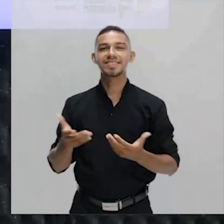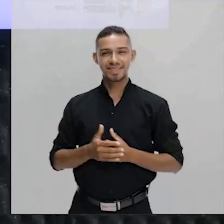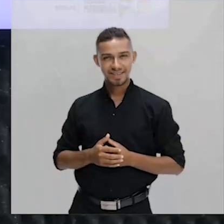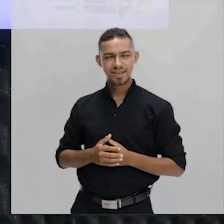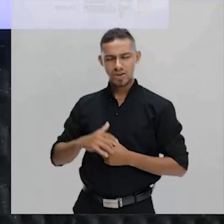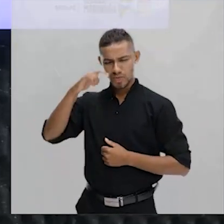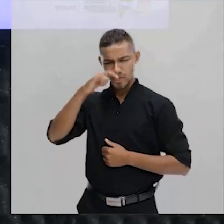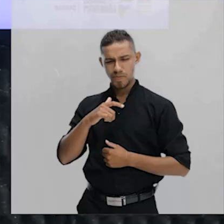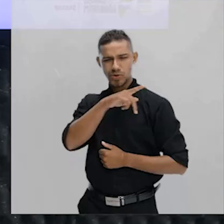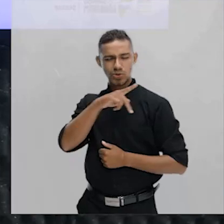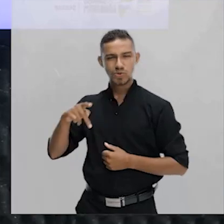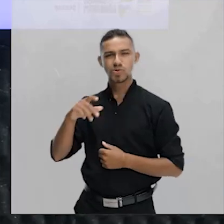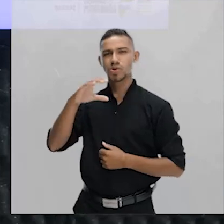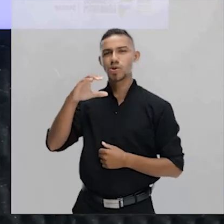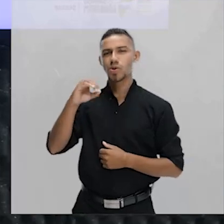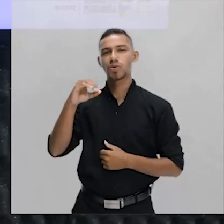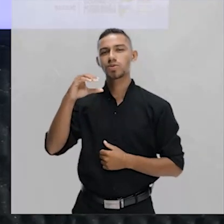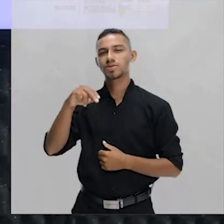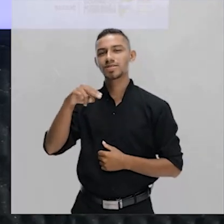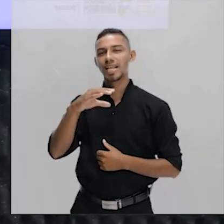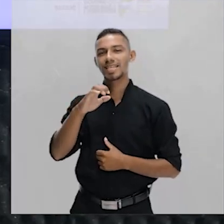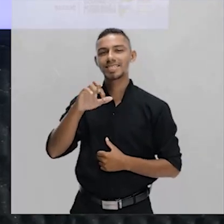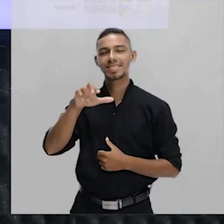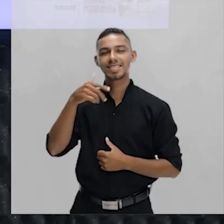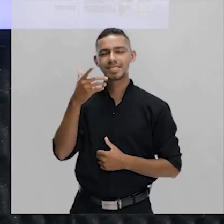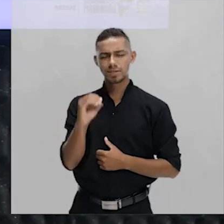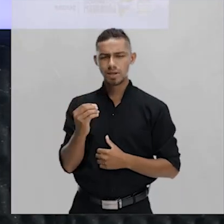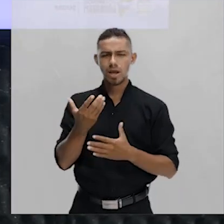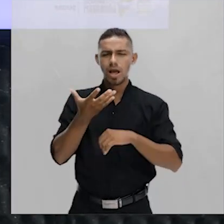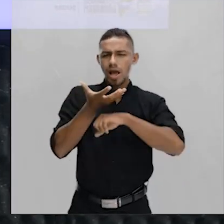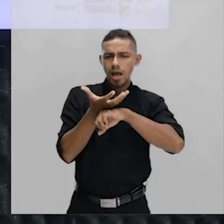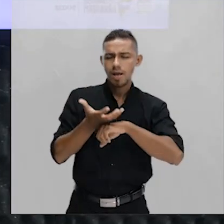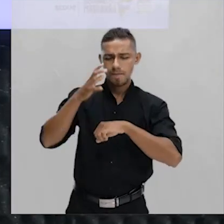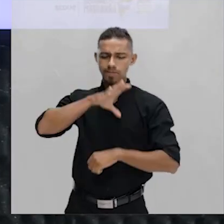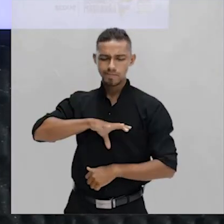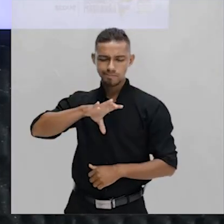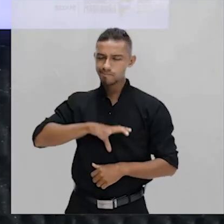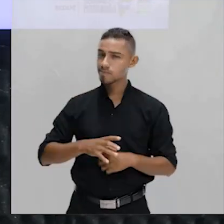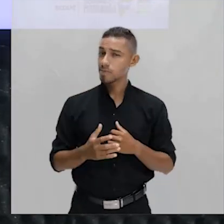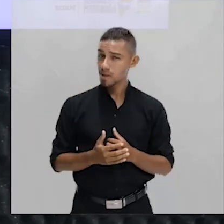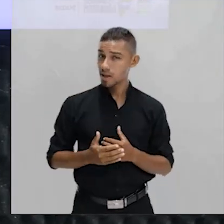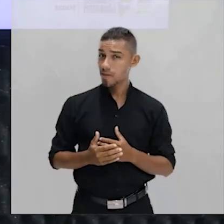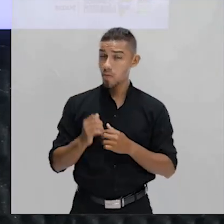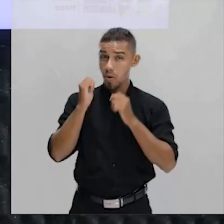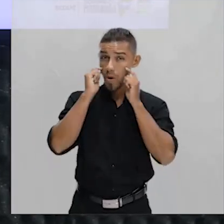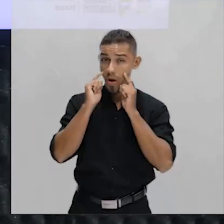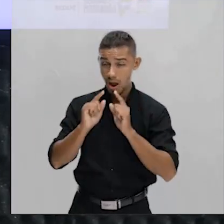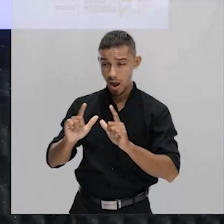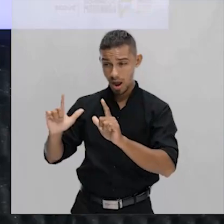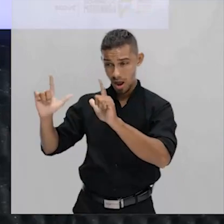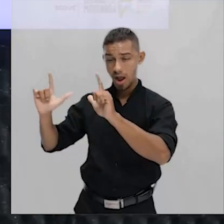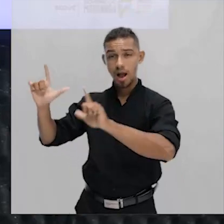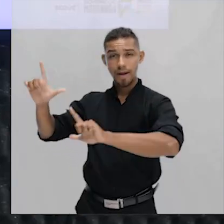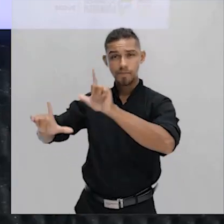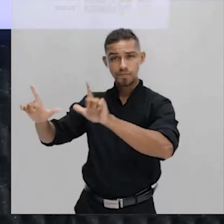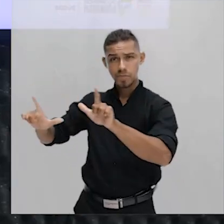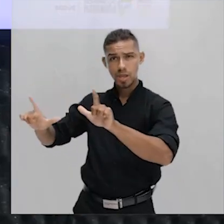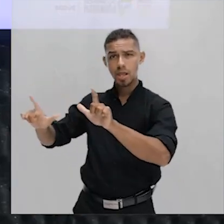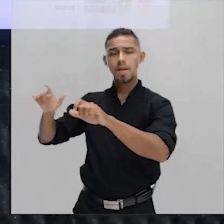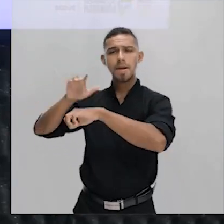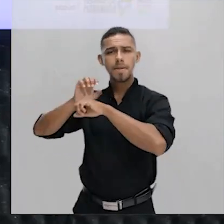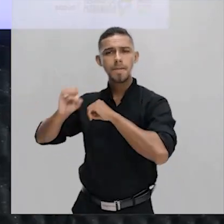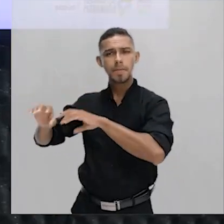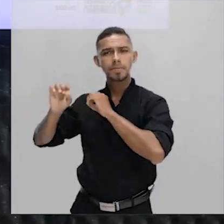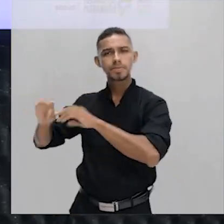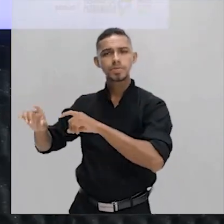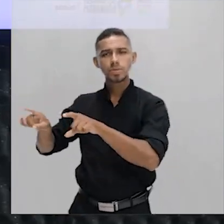vocês? Sou a professora Conceição Alencar e começa agora a sua aula de língua portuguesa. Se liga na TV Educação e no portal do estudante que tem